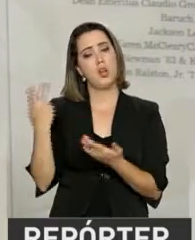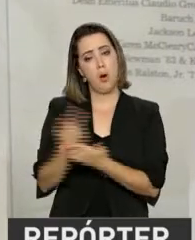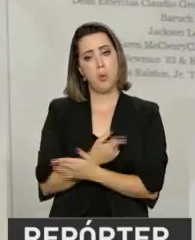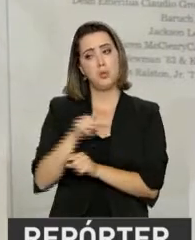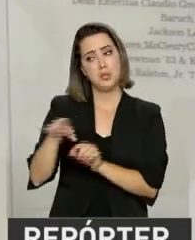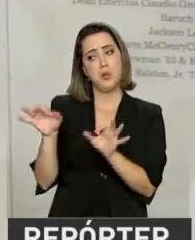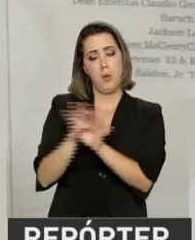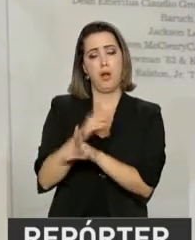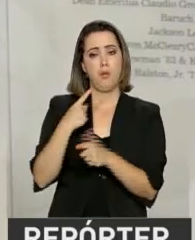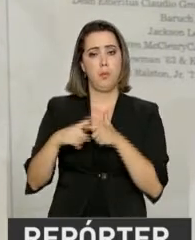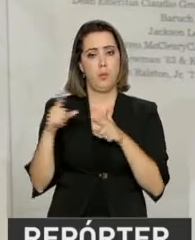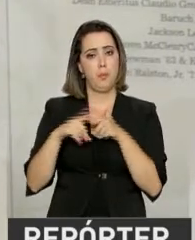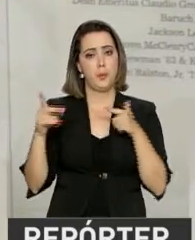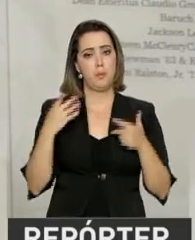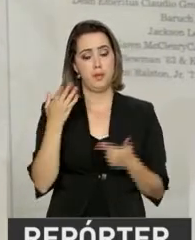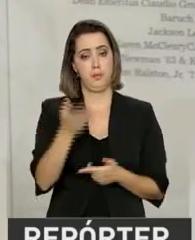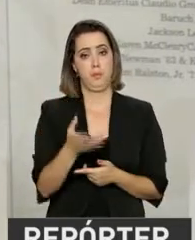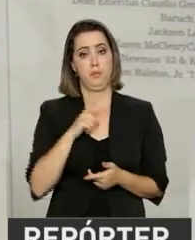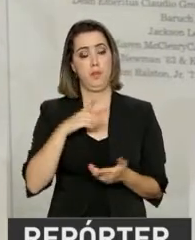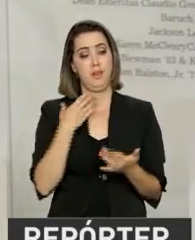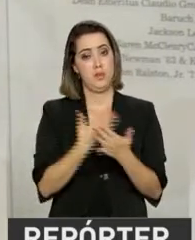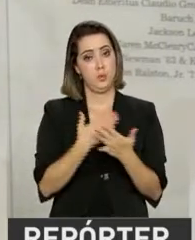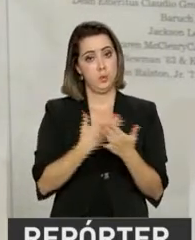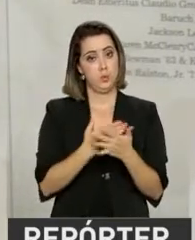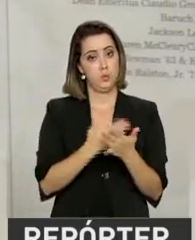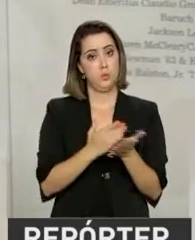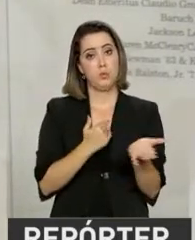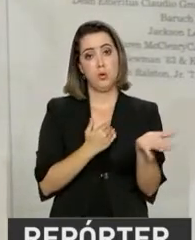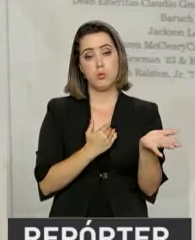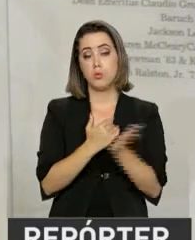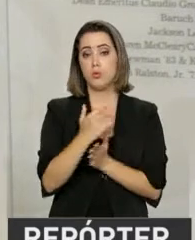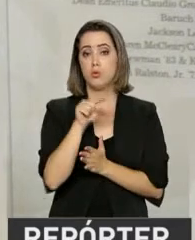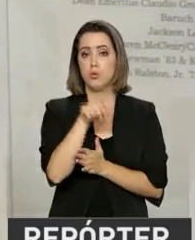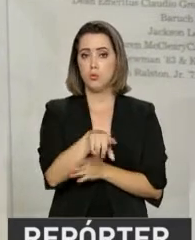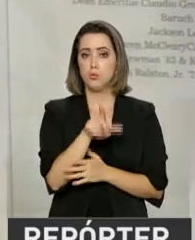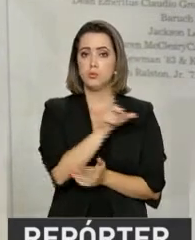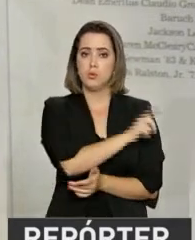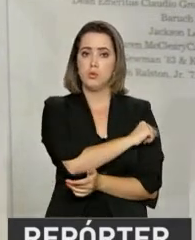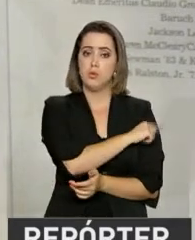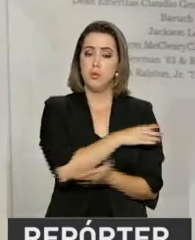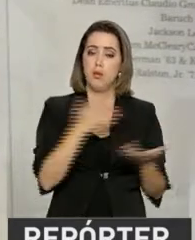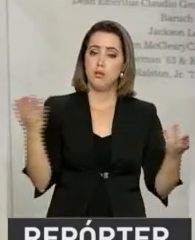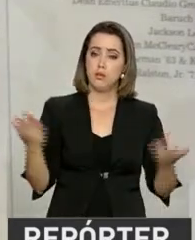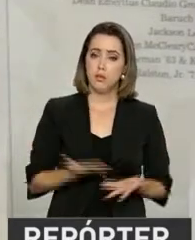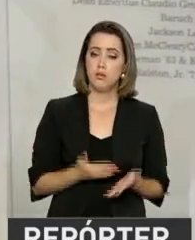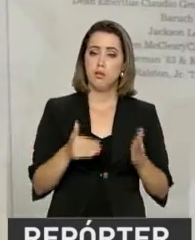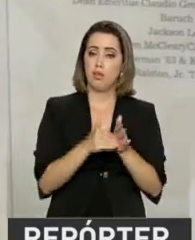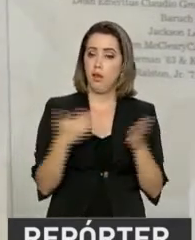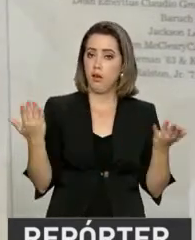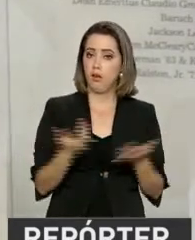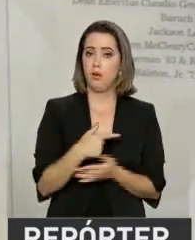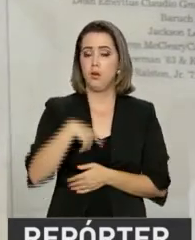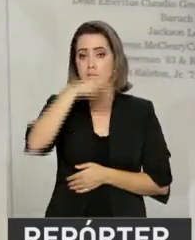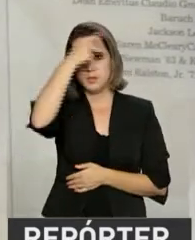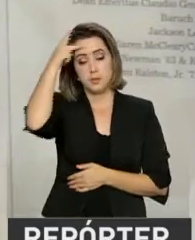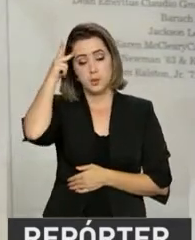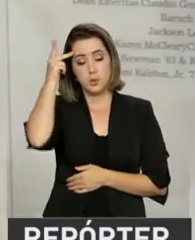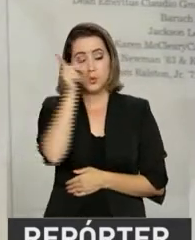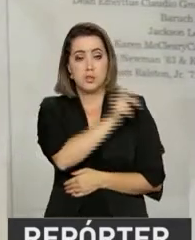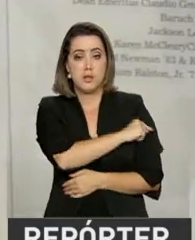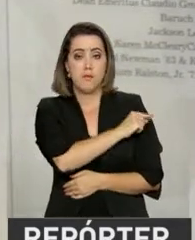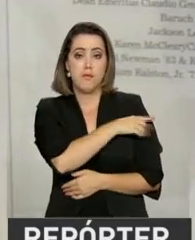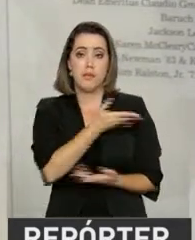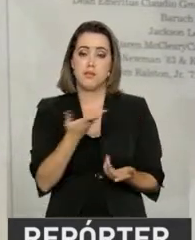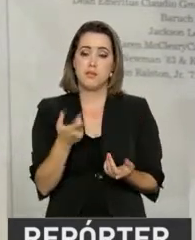a questão. E nos estudos, desde que houve essa vacinação até agora, as pessoas que tomaram a dose